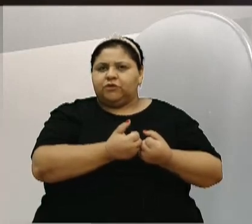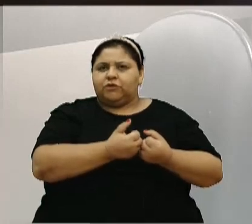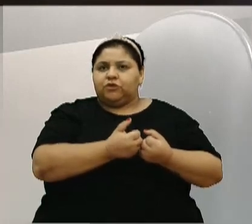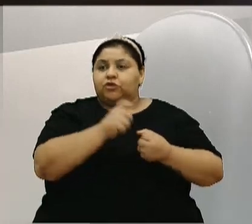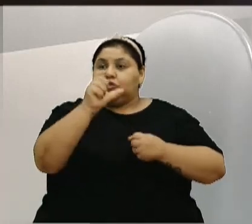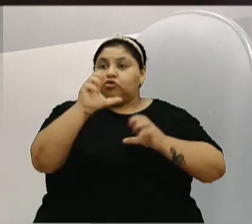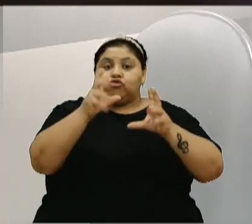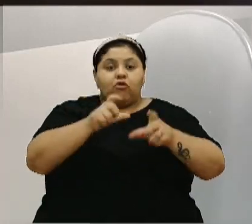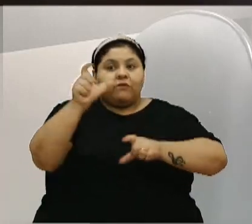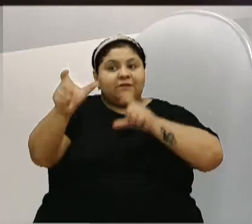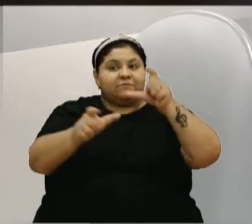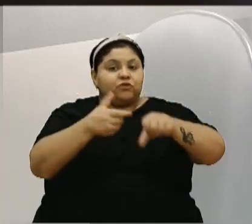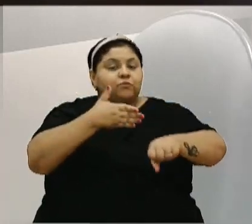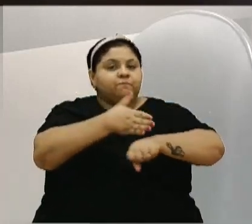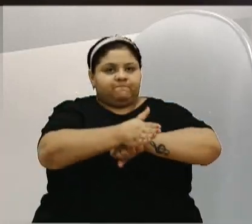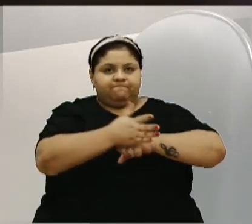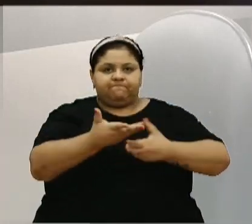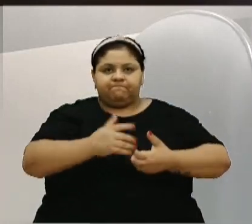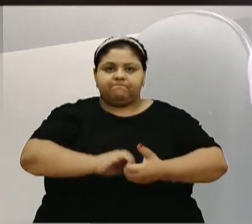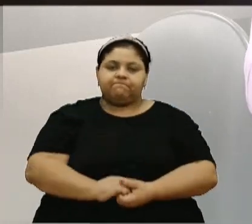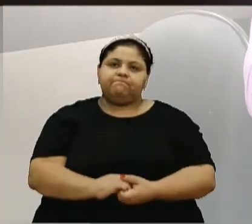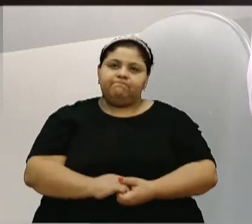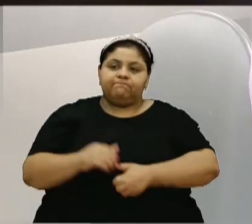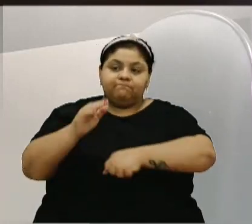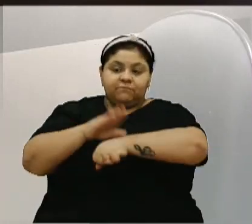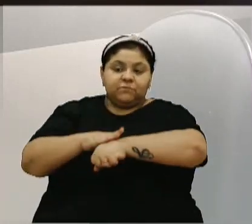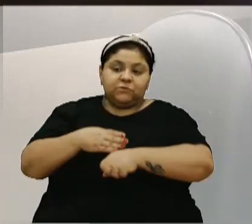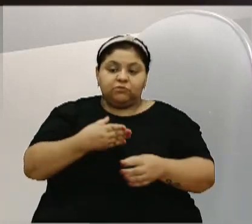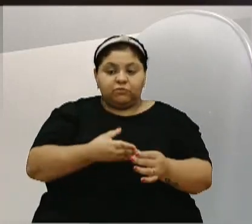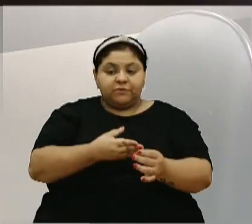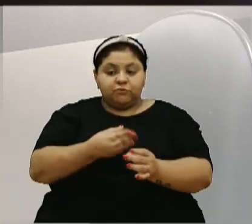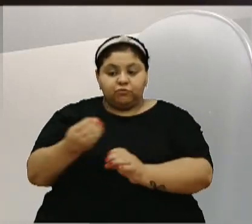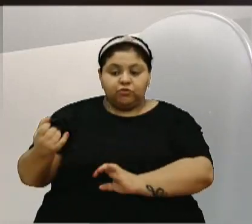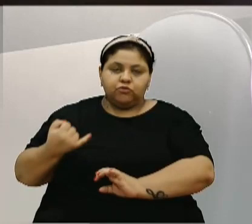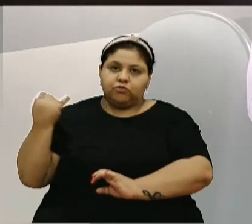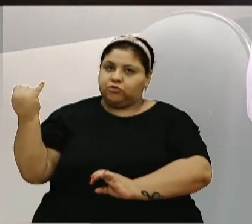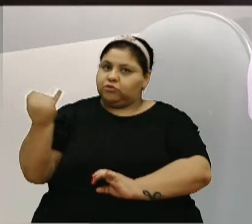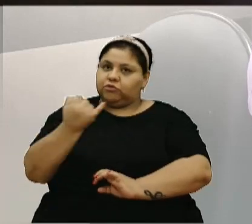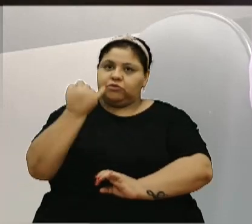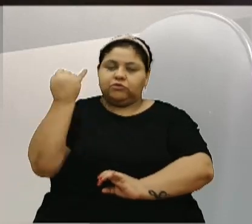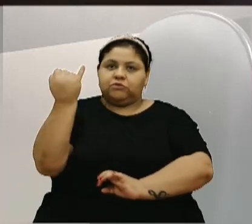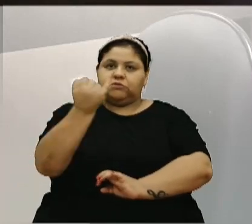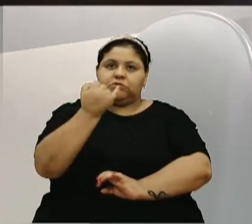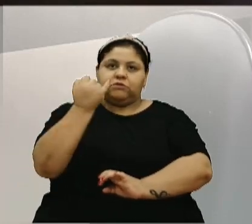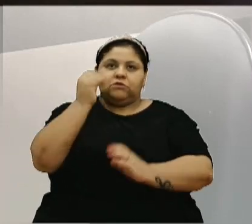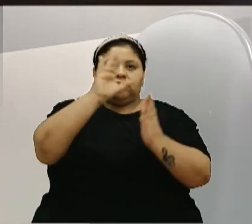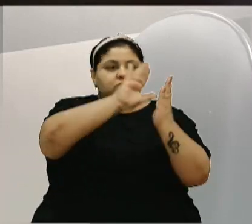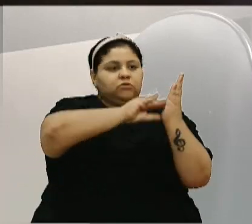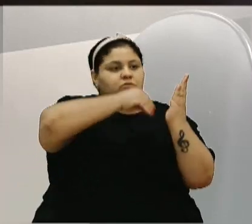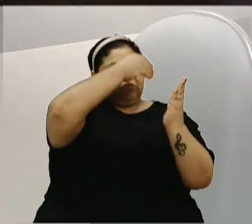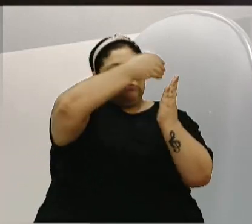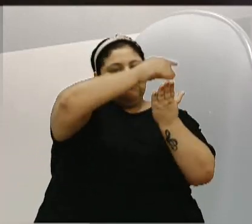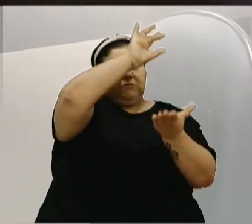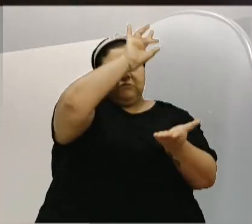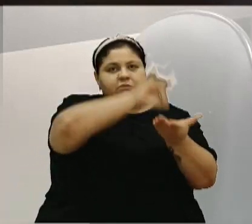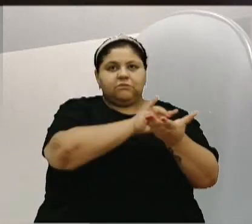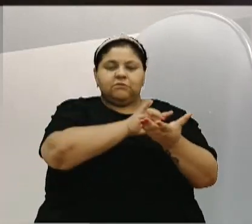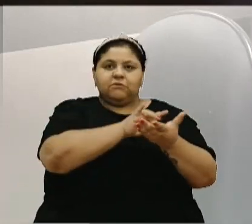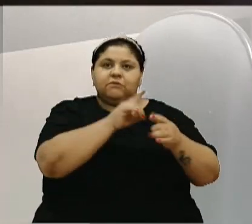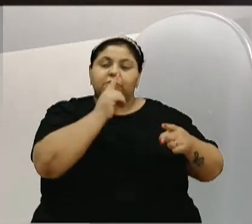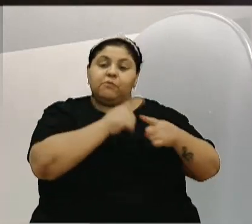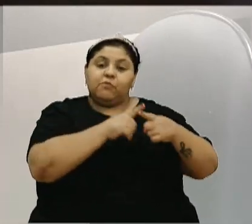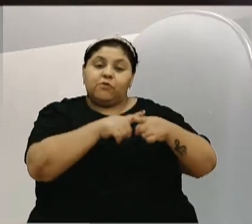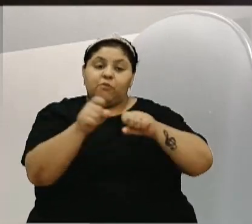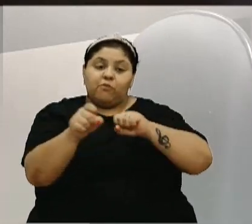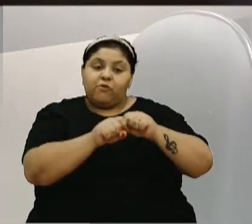movimenta. Então, é um momento muito importante de torná-la assim no calendário oficial, porque além de